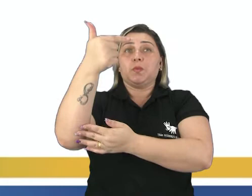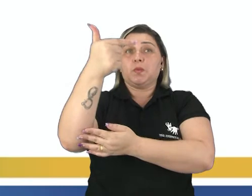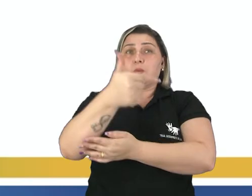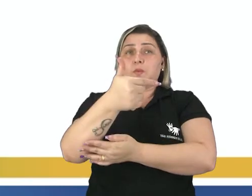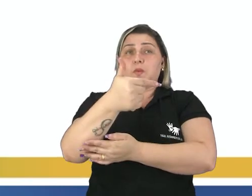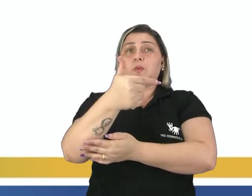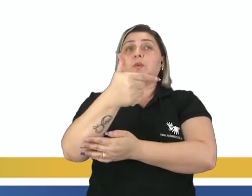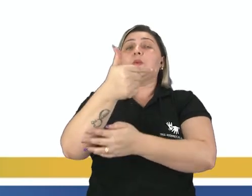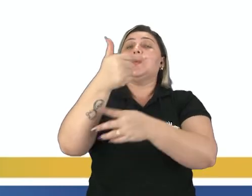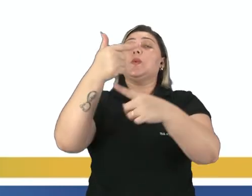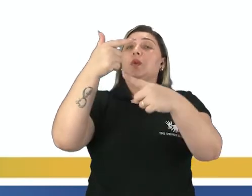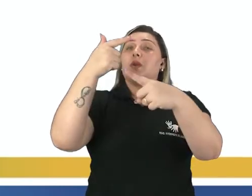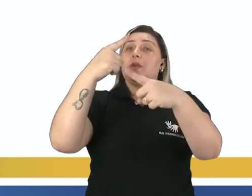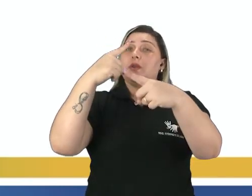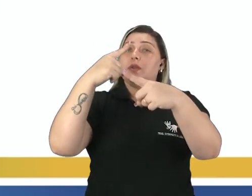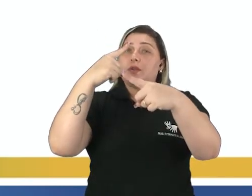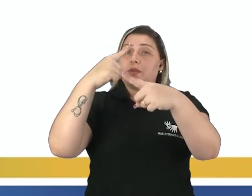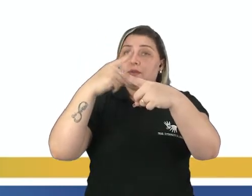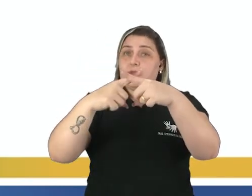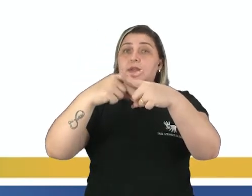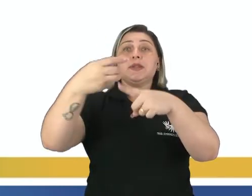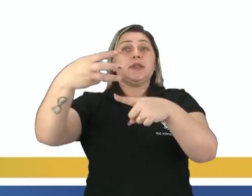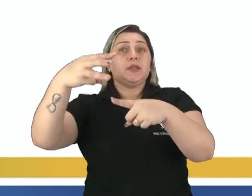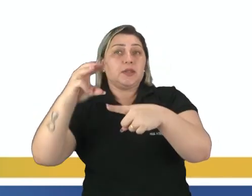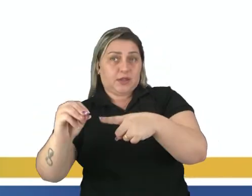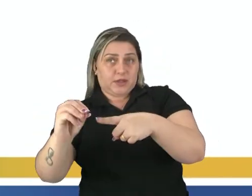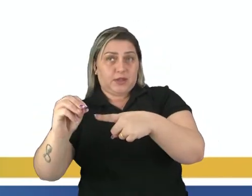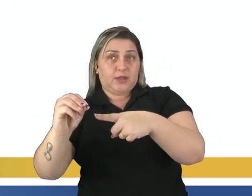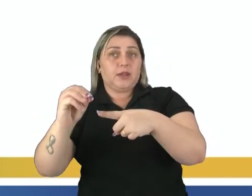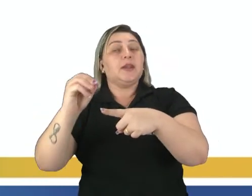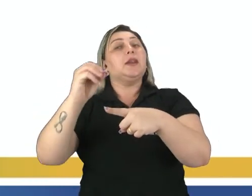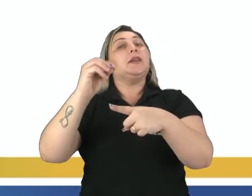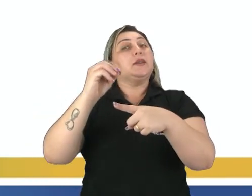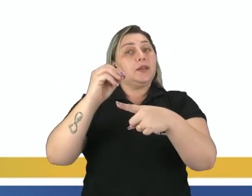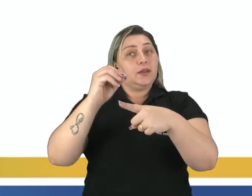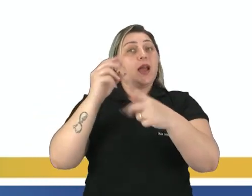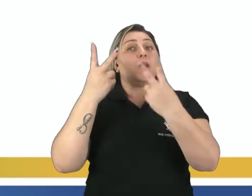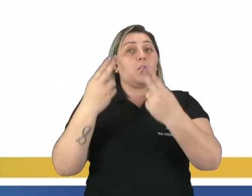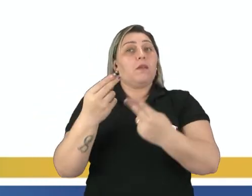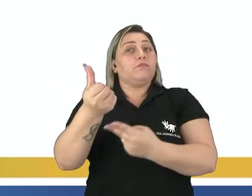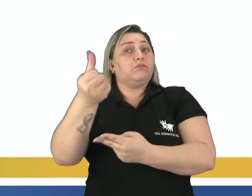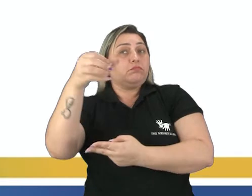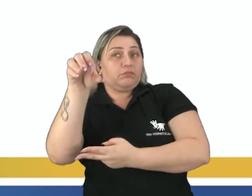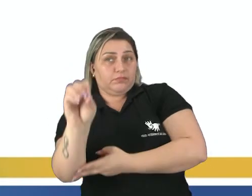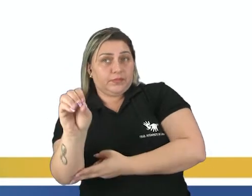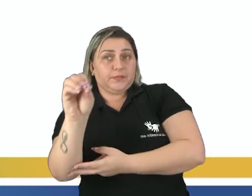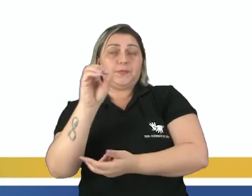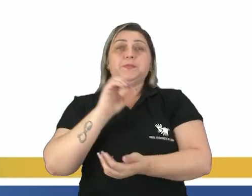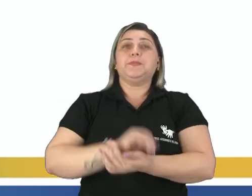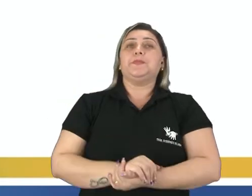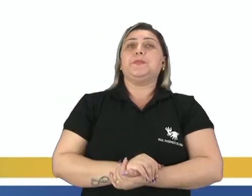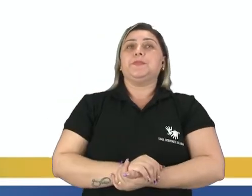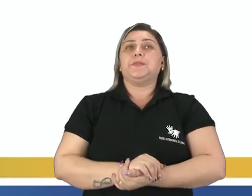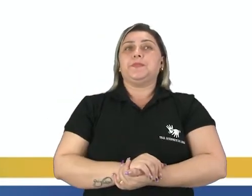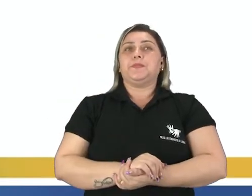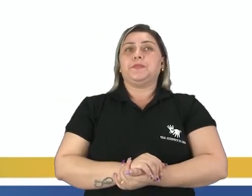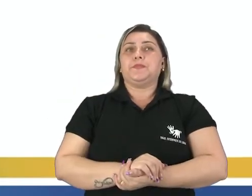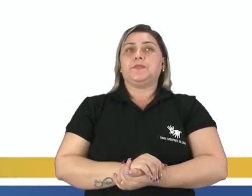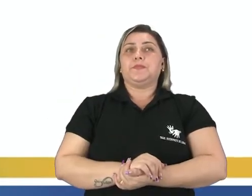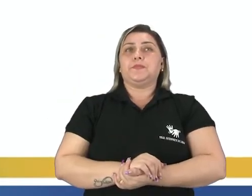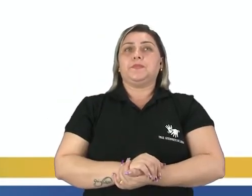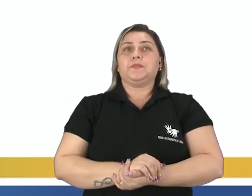seria 2 vezes 30, certo? Então, 2x seria igual a 60